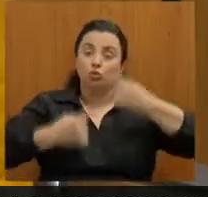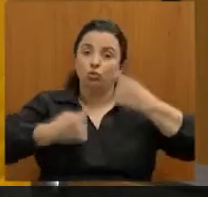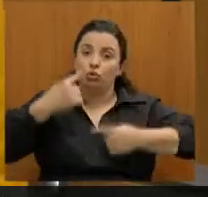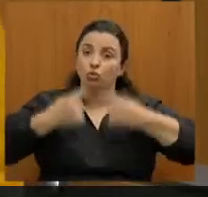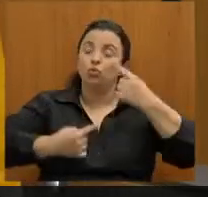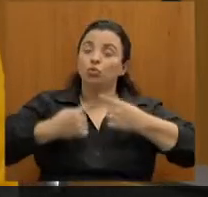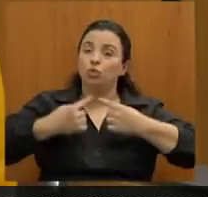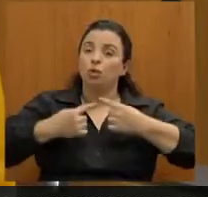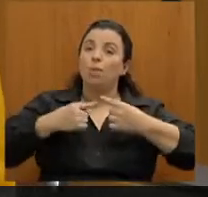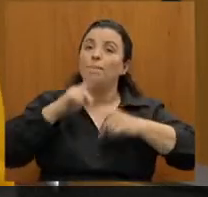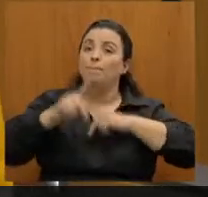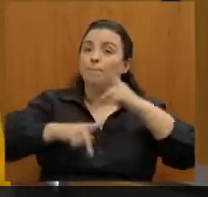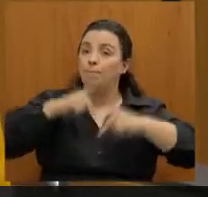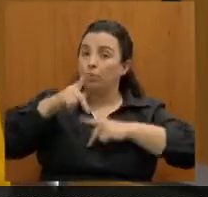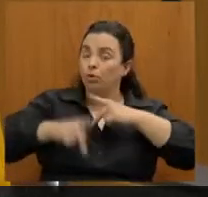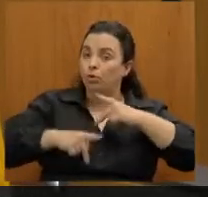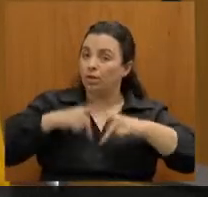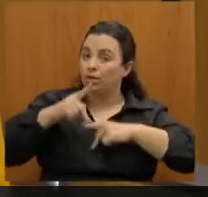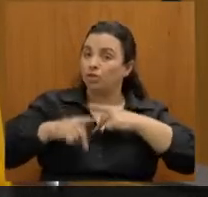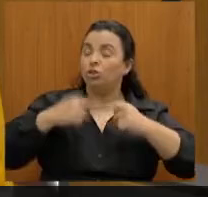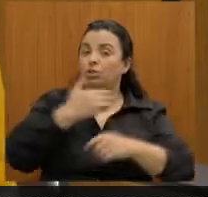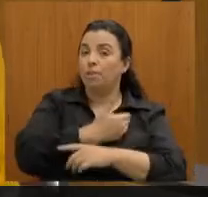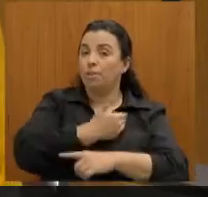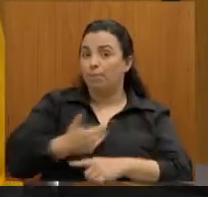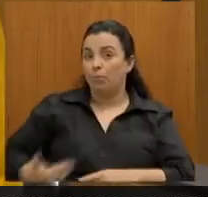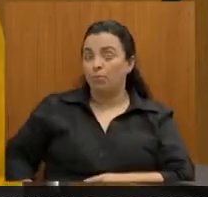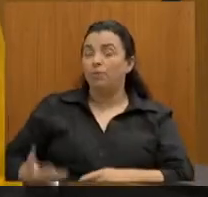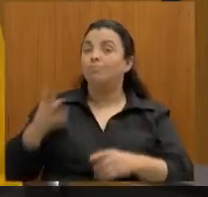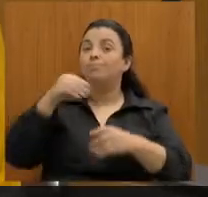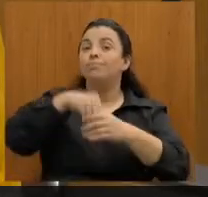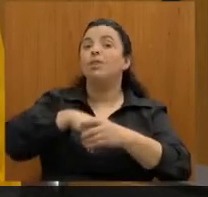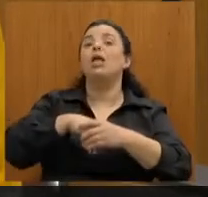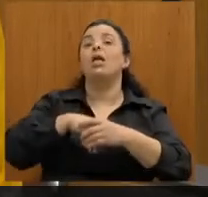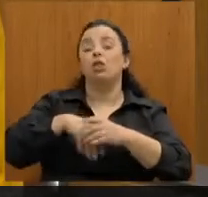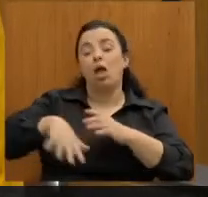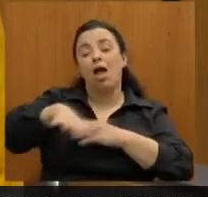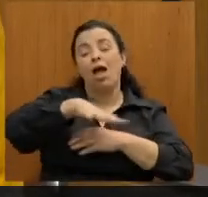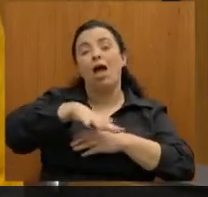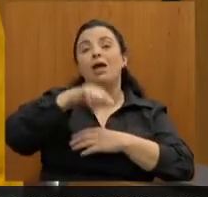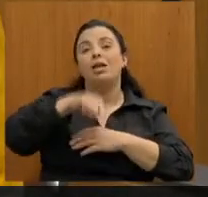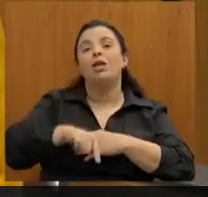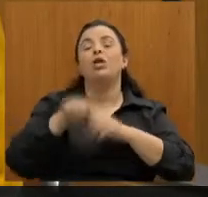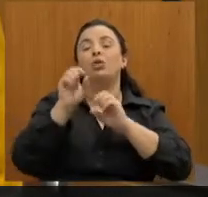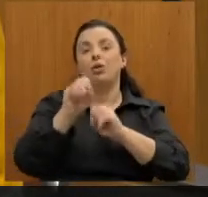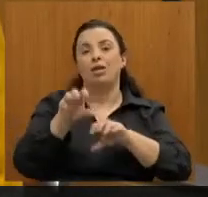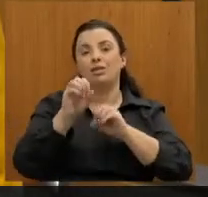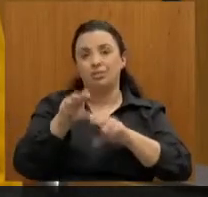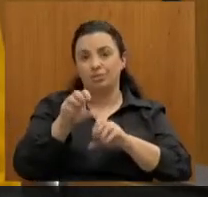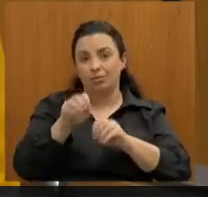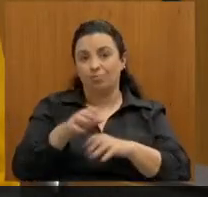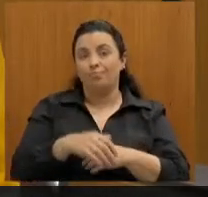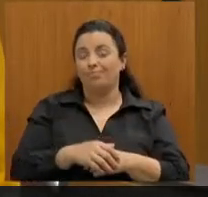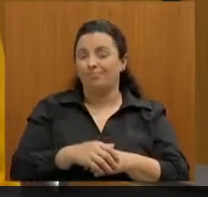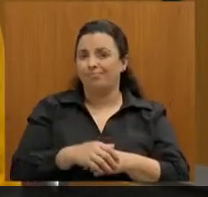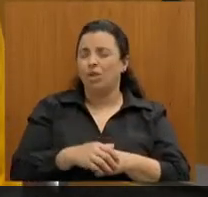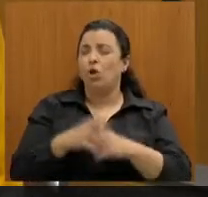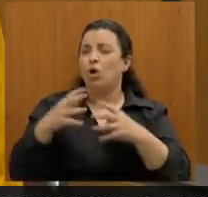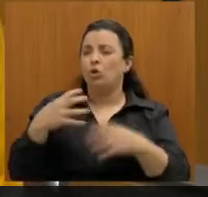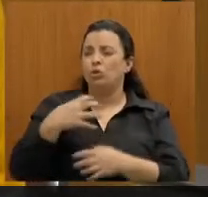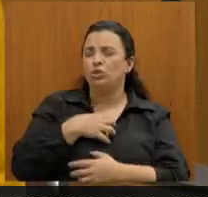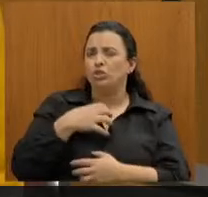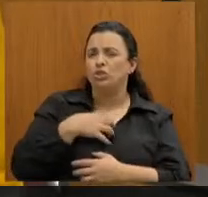Educação porque se nós não fizermos isso é a barbárie a violência como forma de fazer política